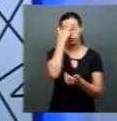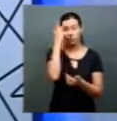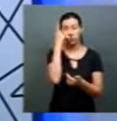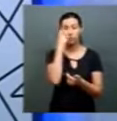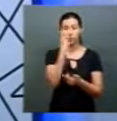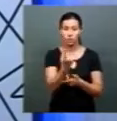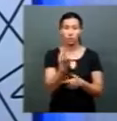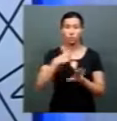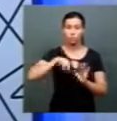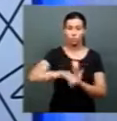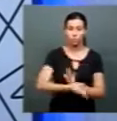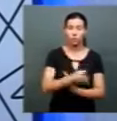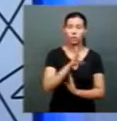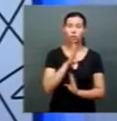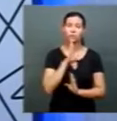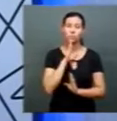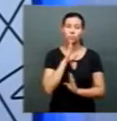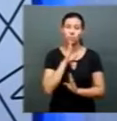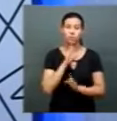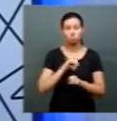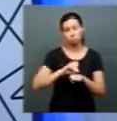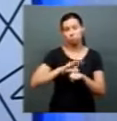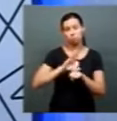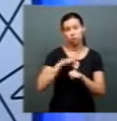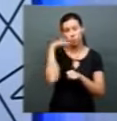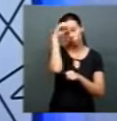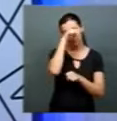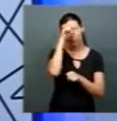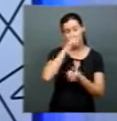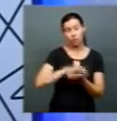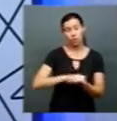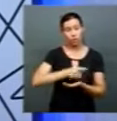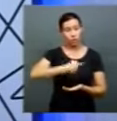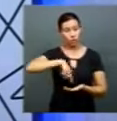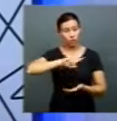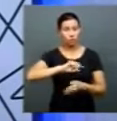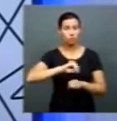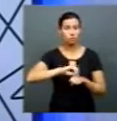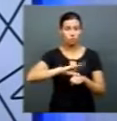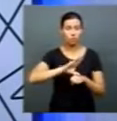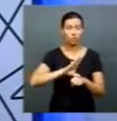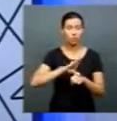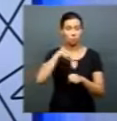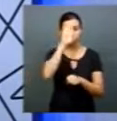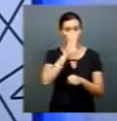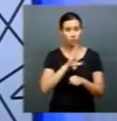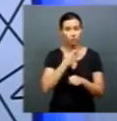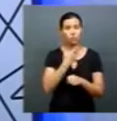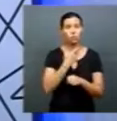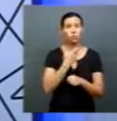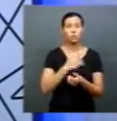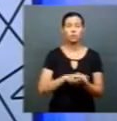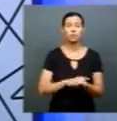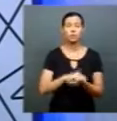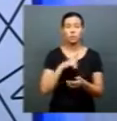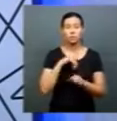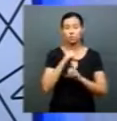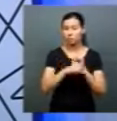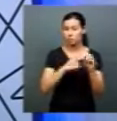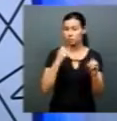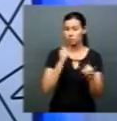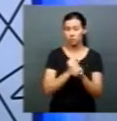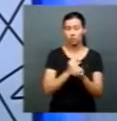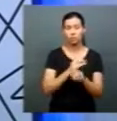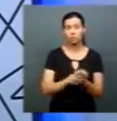em aprofundar conhecimento. Uhum. Né? E hoje a gente consegue ter esse conhecimento nacional, internacionalmente, de várias formas, inclusive via internet. Né? Isso hoje